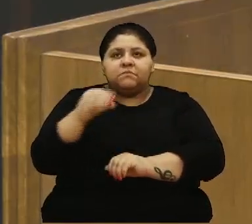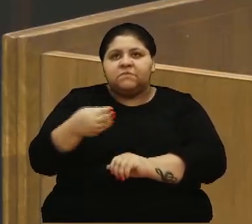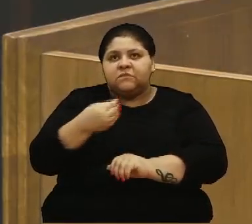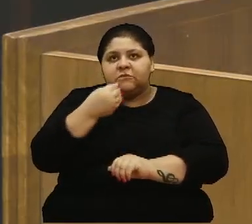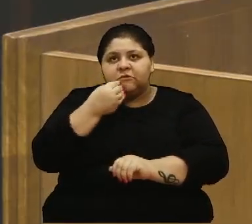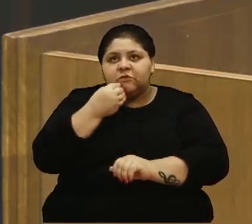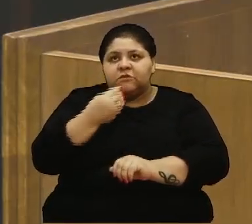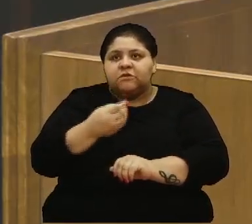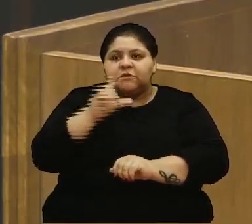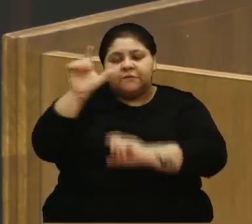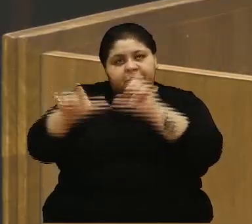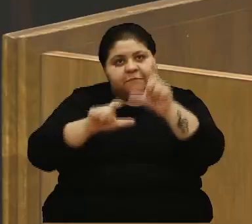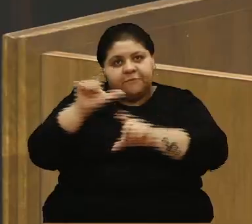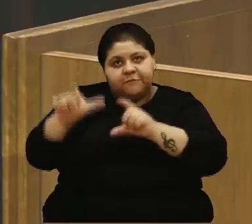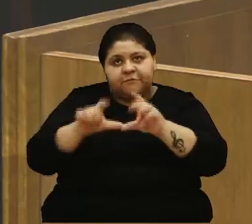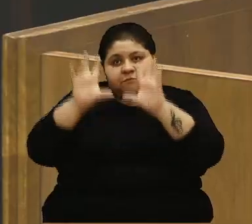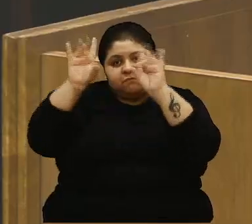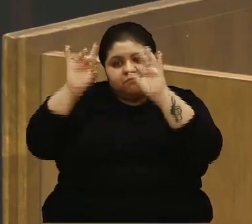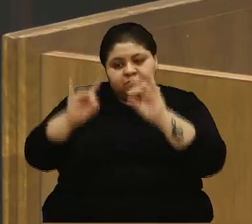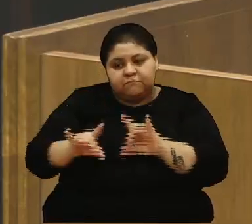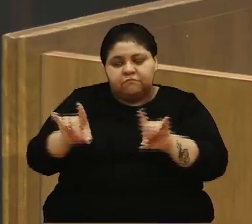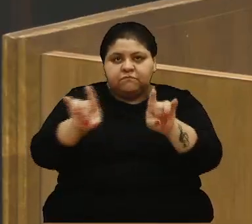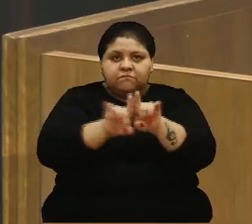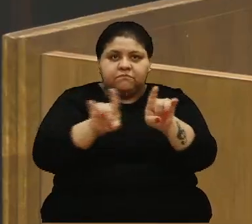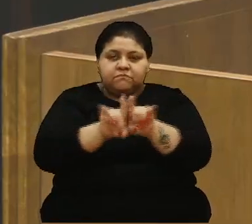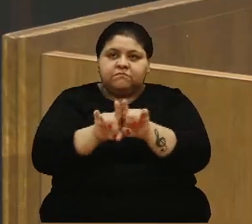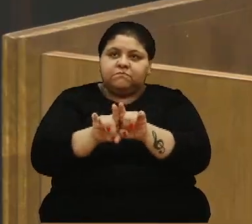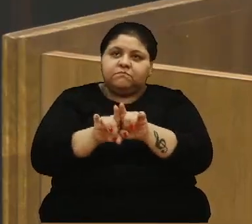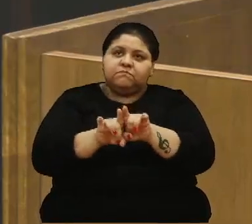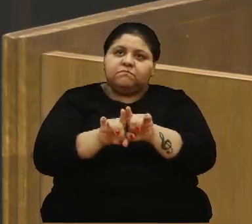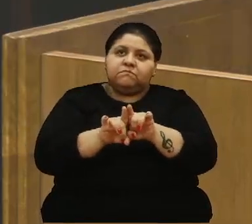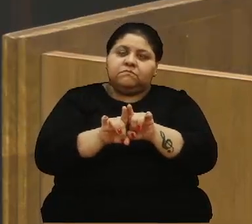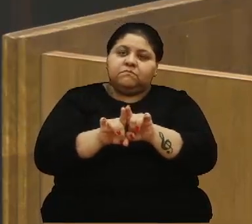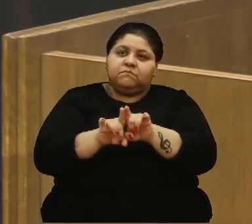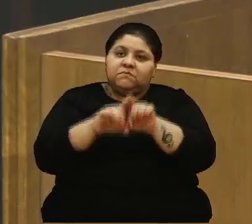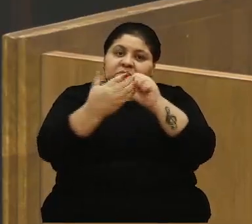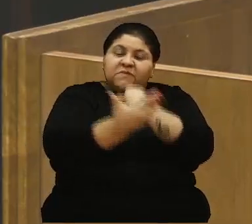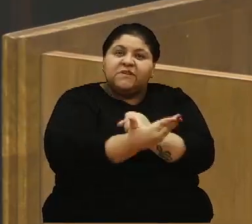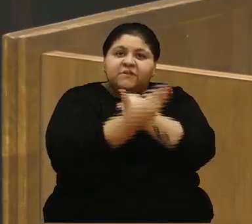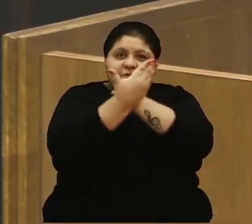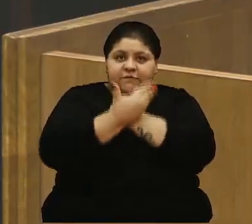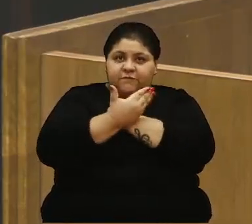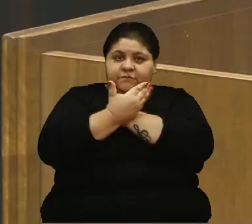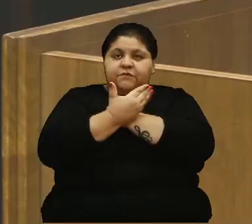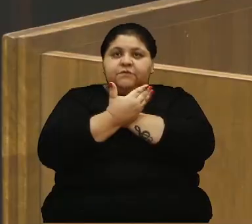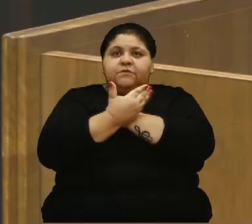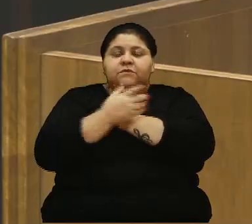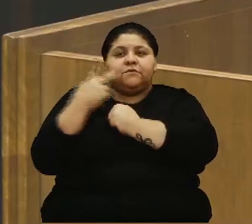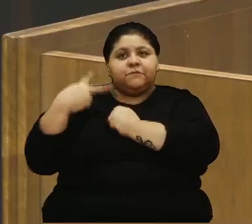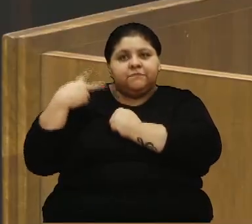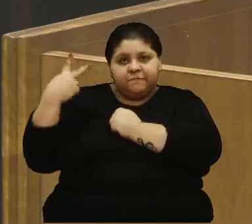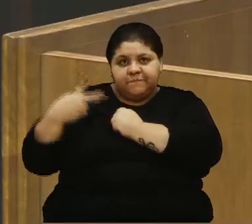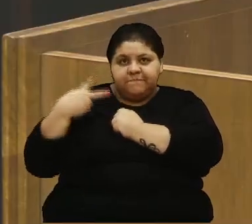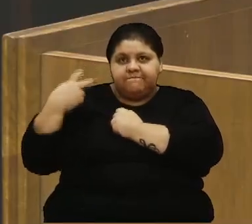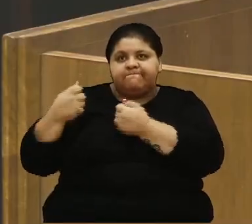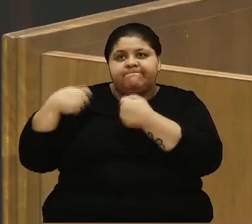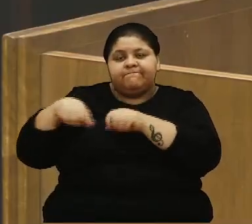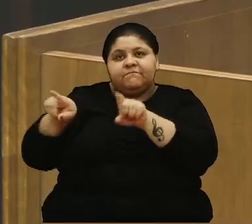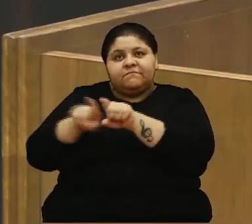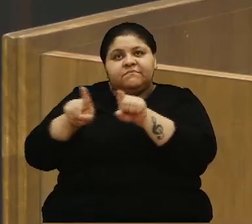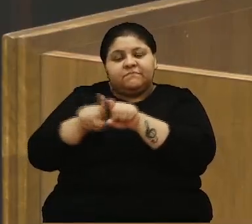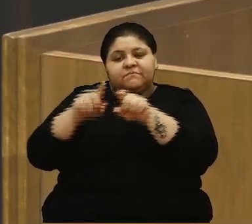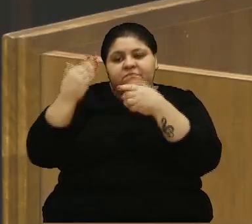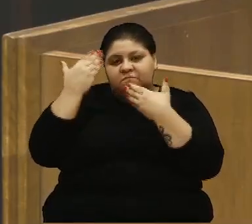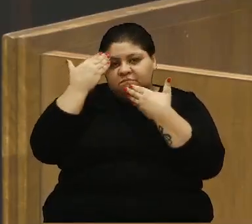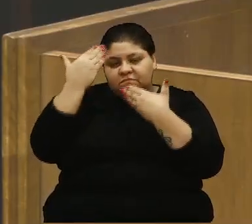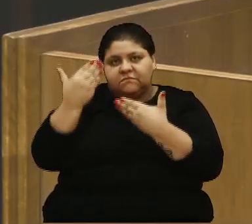trazer pessoas, né, especialistas também, para nos ajudar nas causas que o Legislativo encabeça. Então, quero